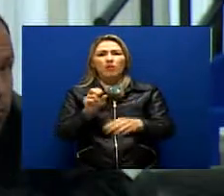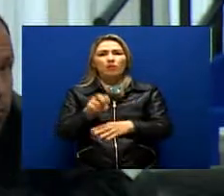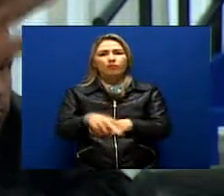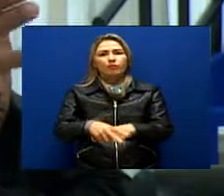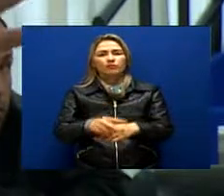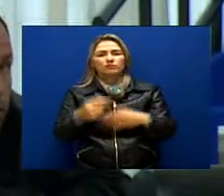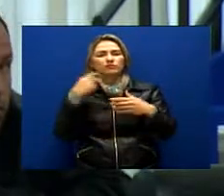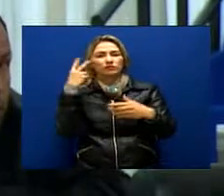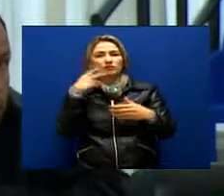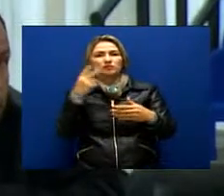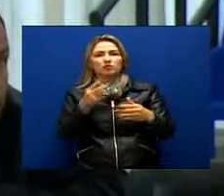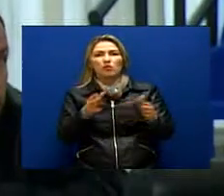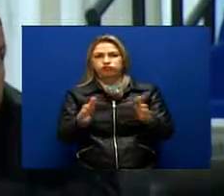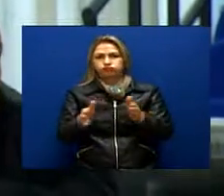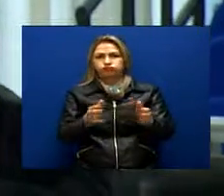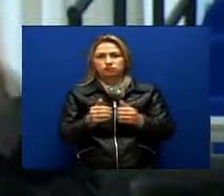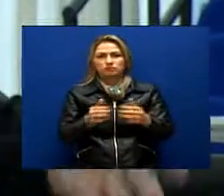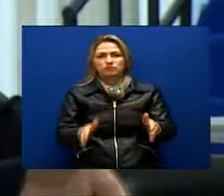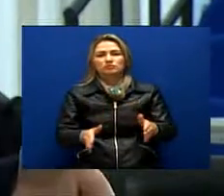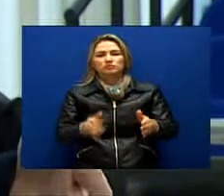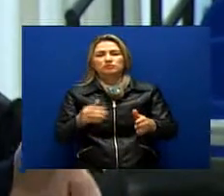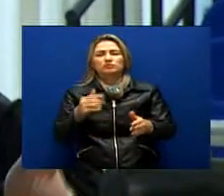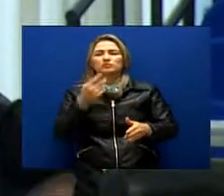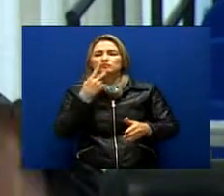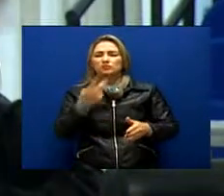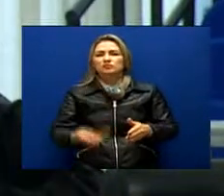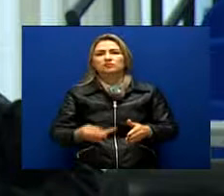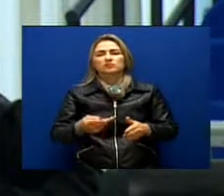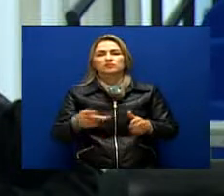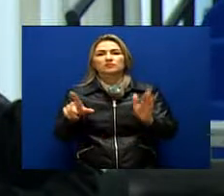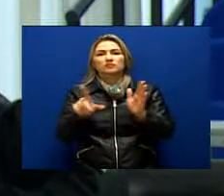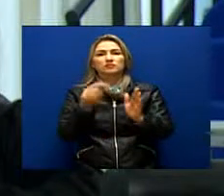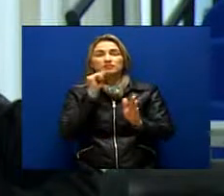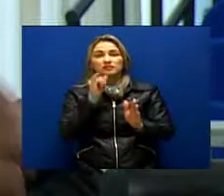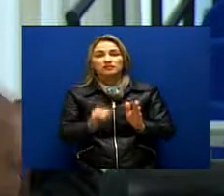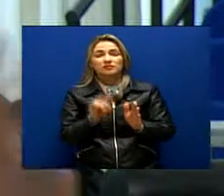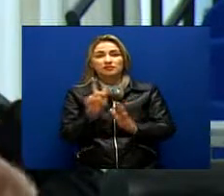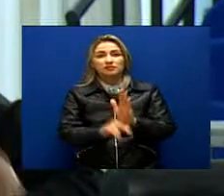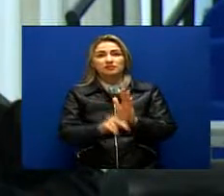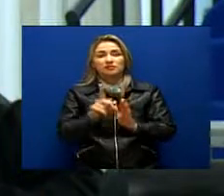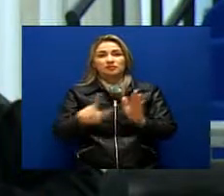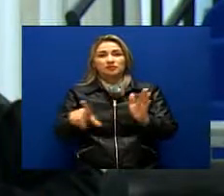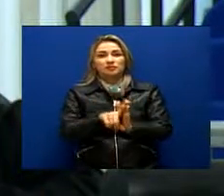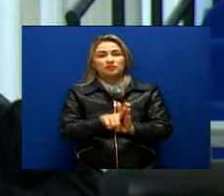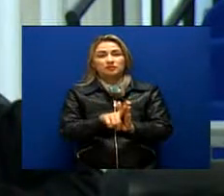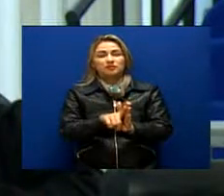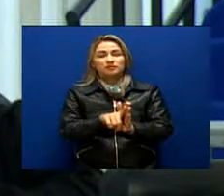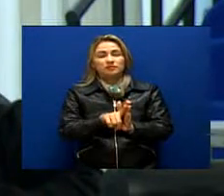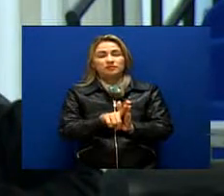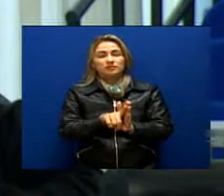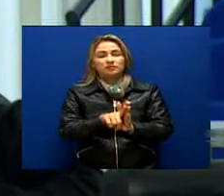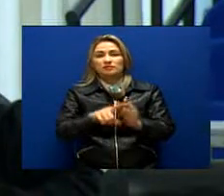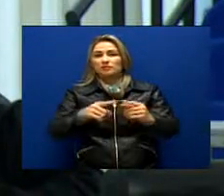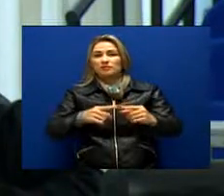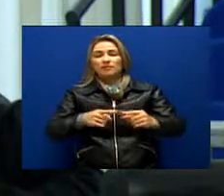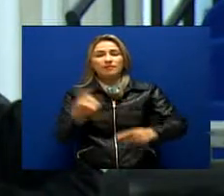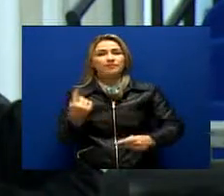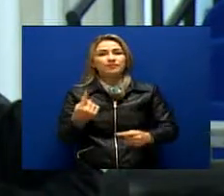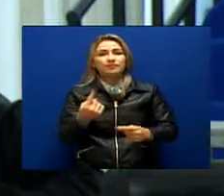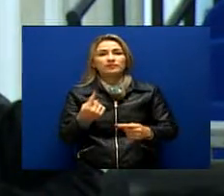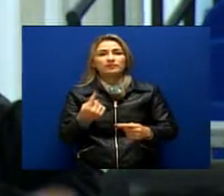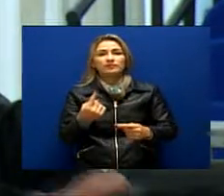sou independente da minha vontade, do reconhecimento. Se um projeto fere a lei magna, a Constituição, eu não posso, por uma